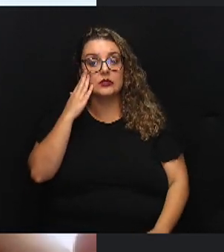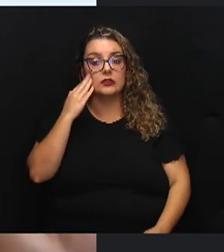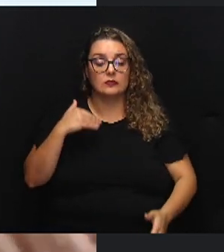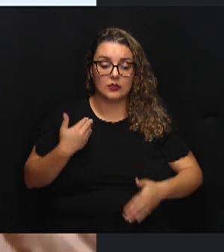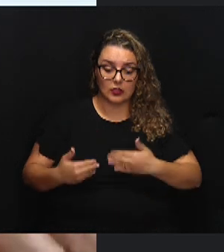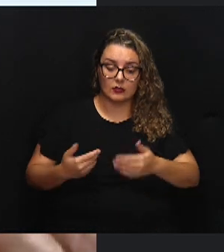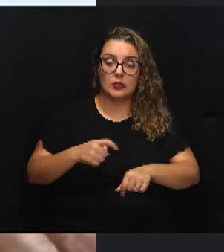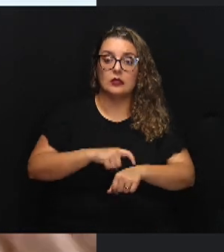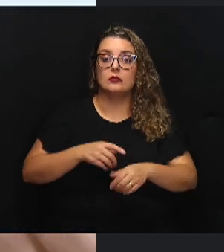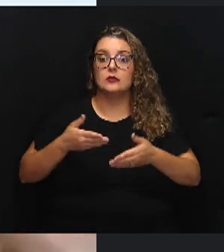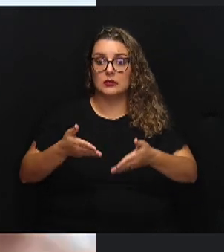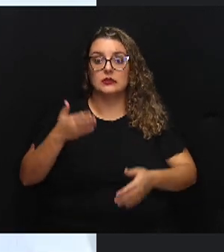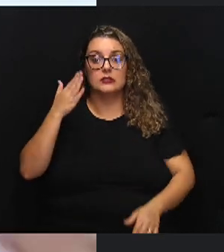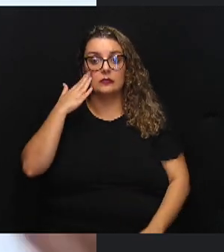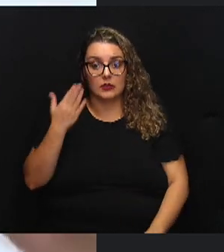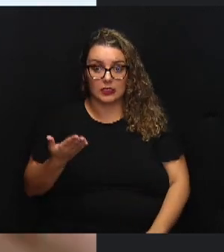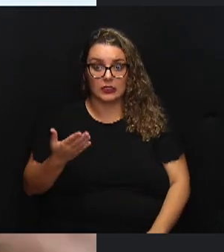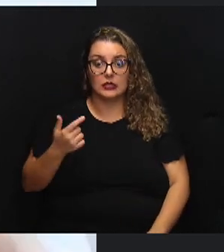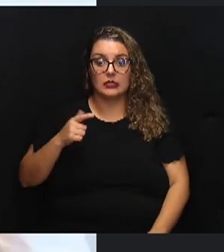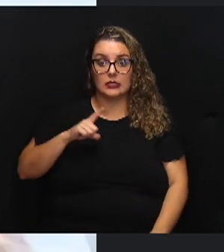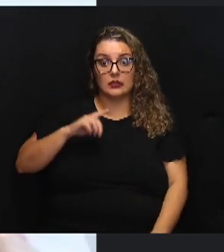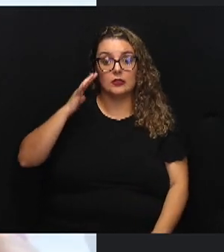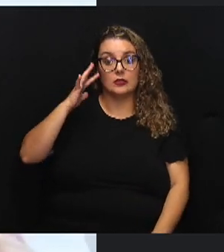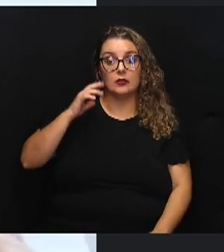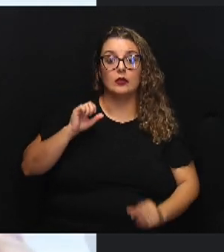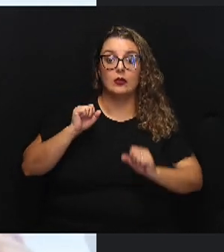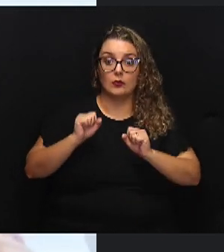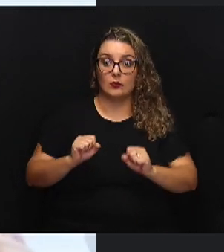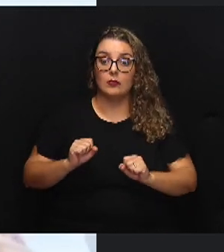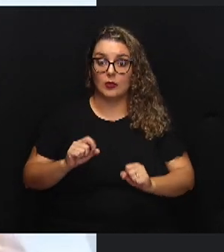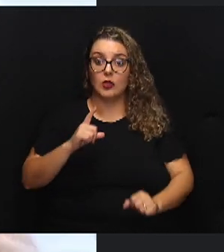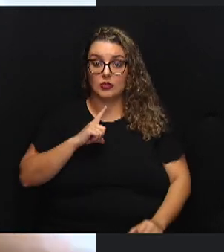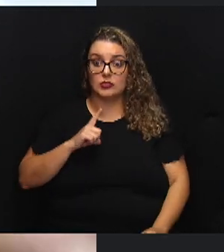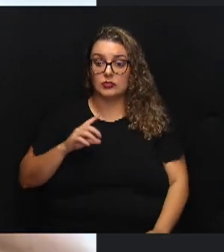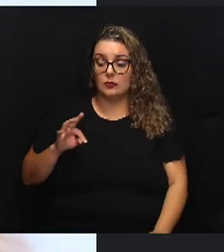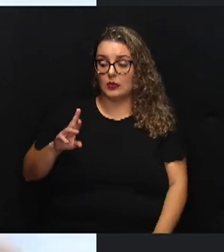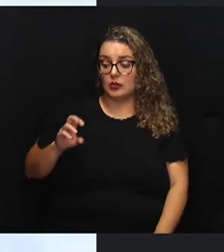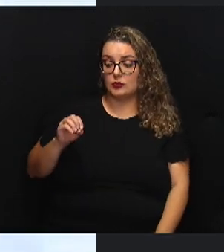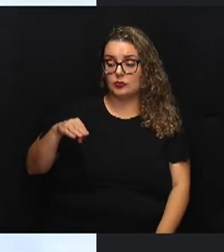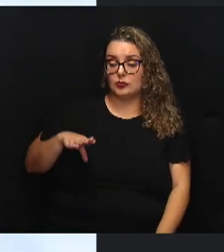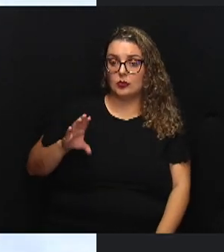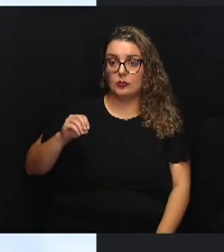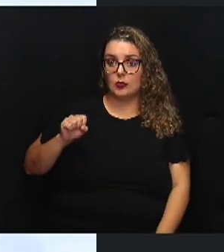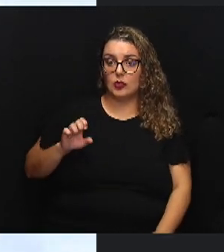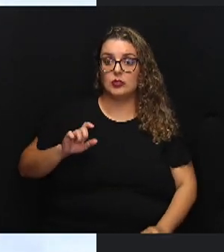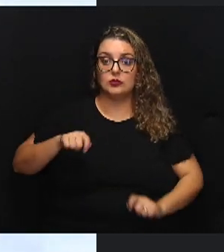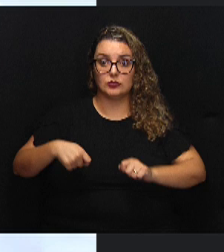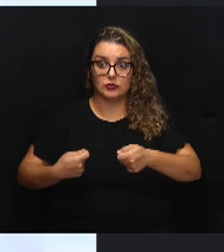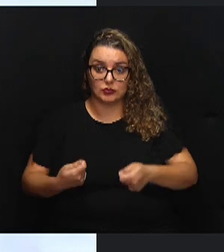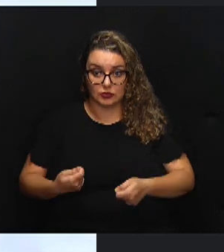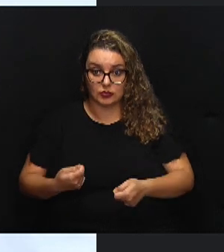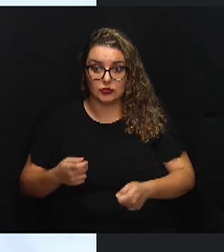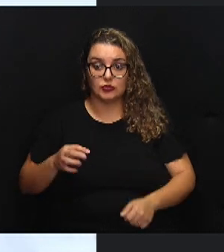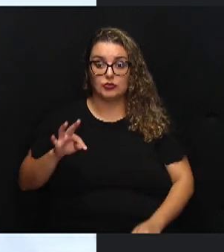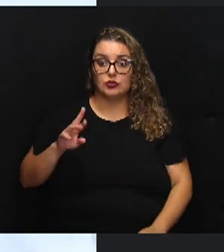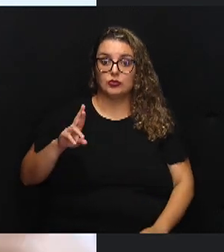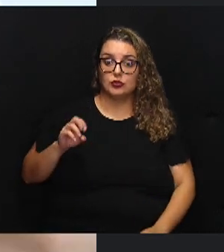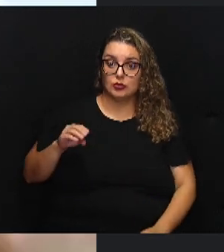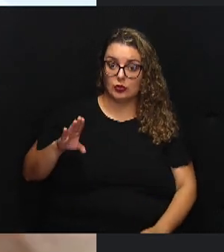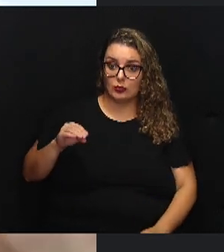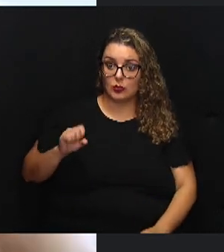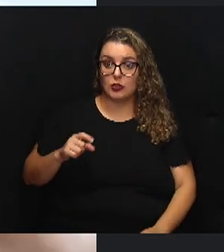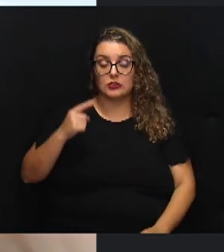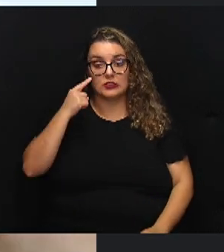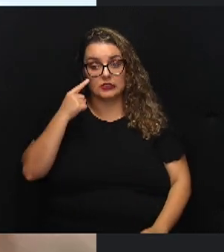nessa situação. Tem como você imaginar que talvez você esteja tendo uma trombose. Os sinais sugestivos de trombose são, em